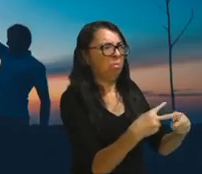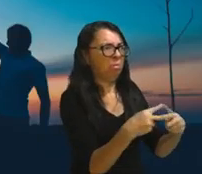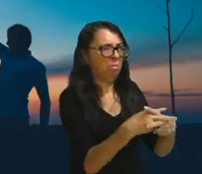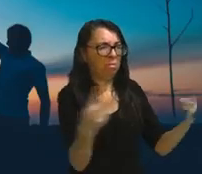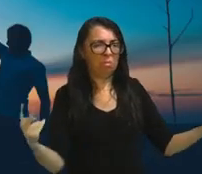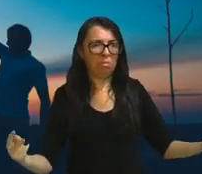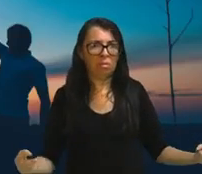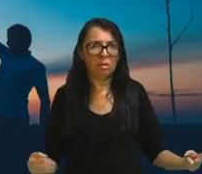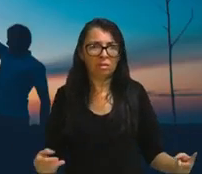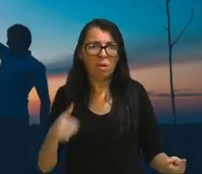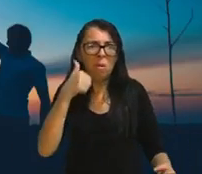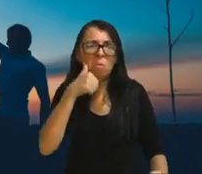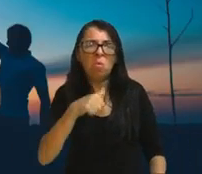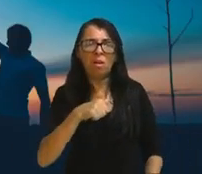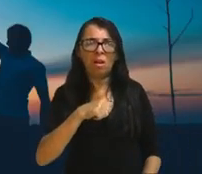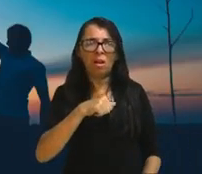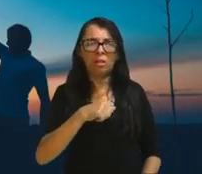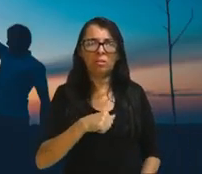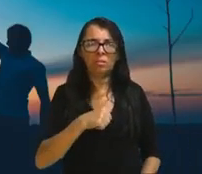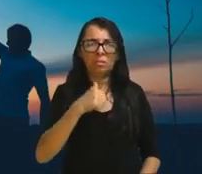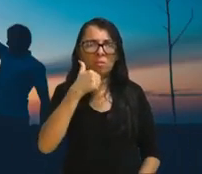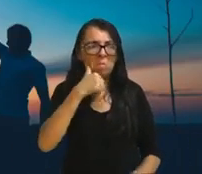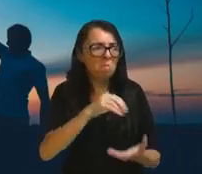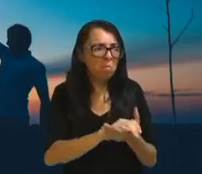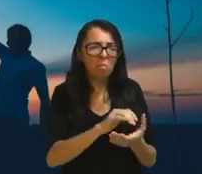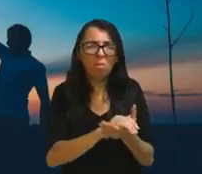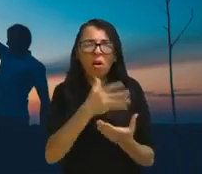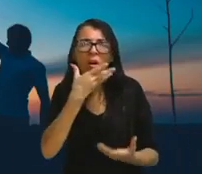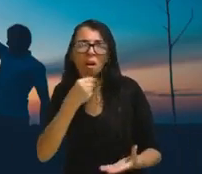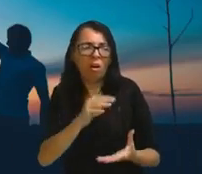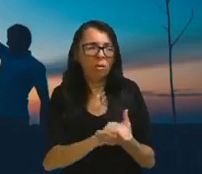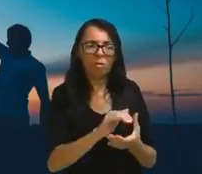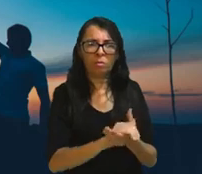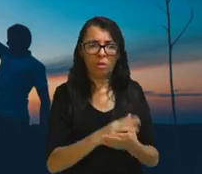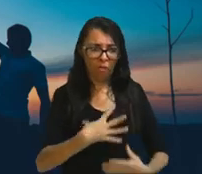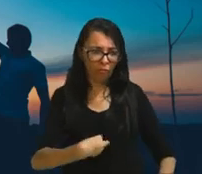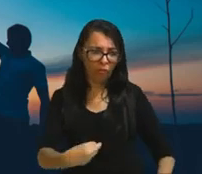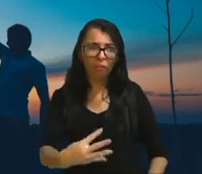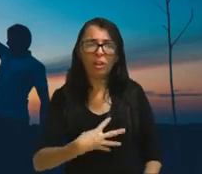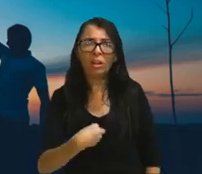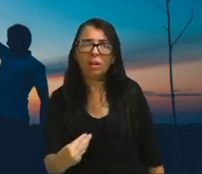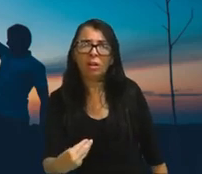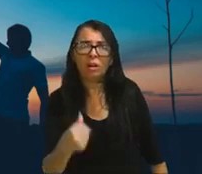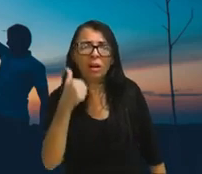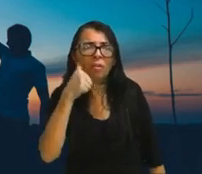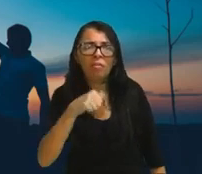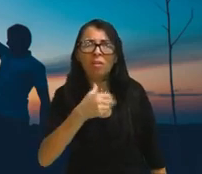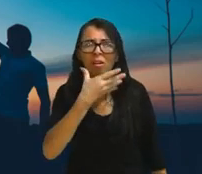diária com a sua mulher, com o seu marido, tem trazido estresse, tem causado uma grande